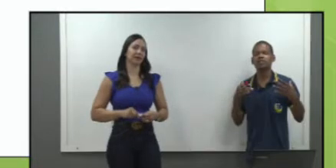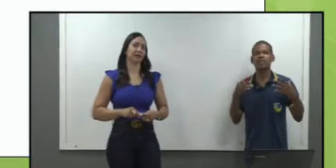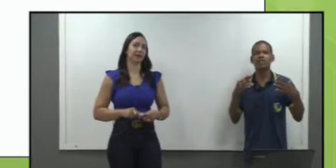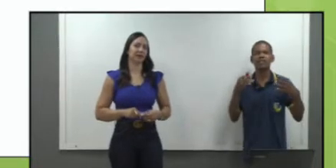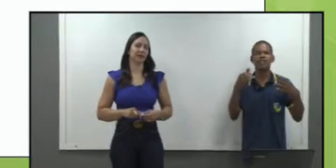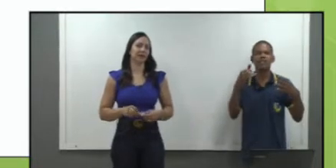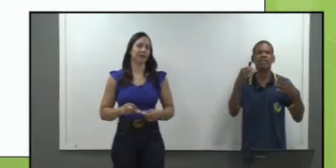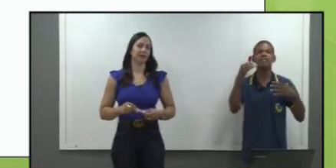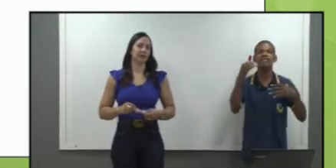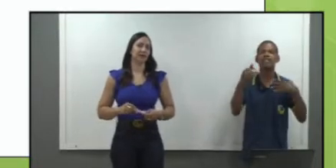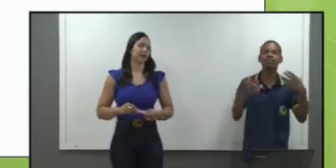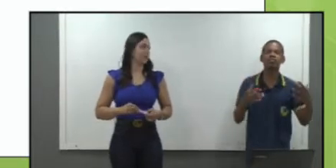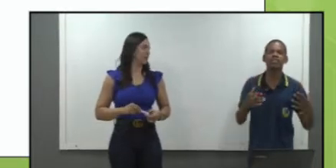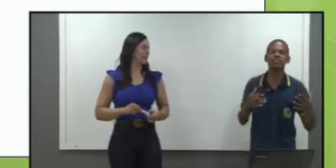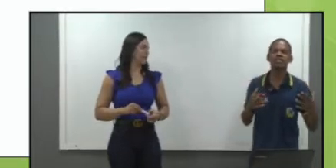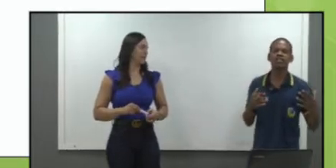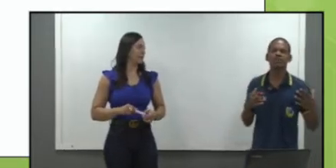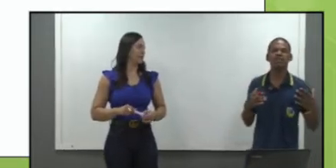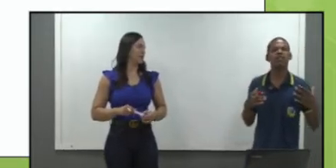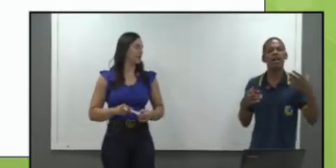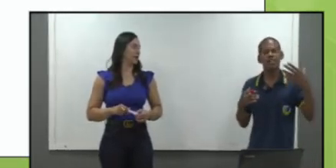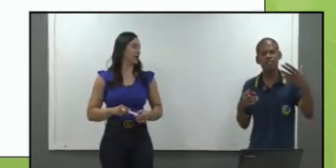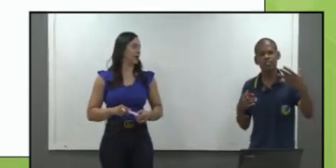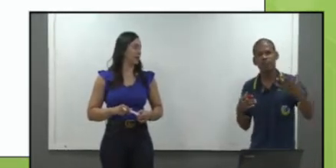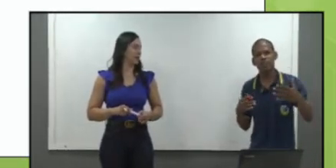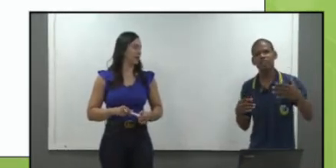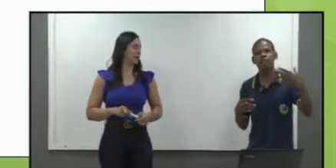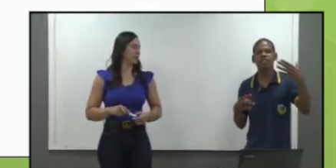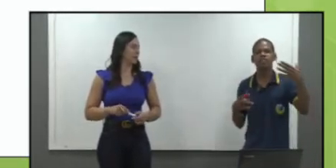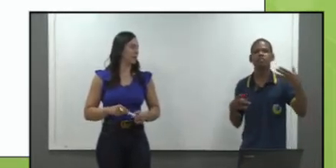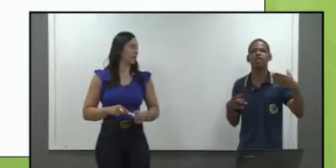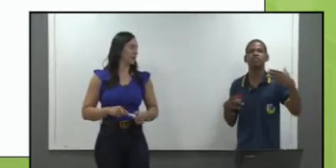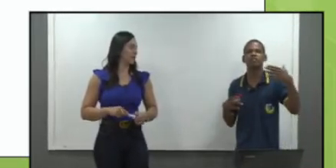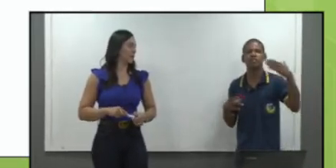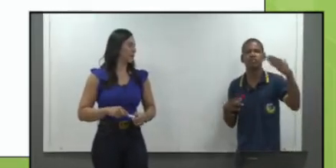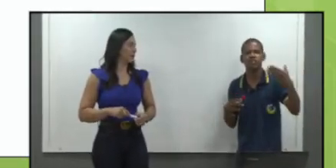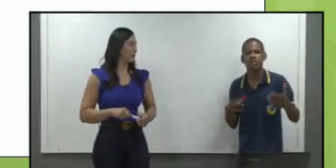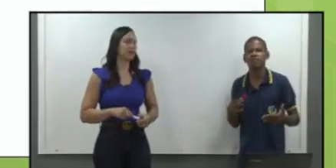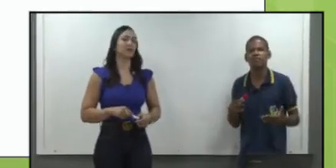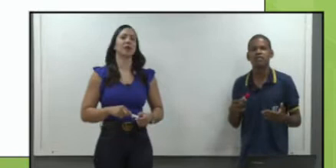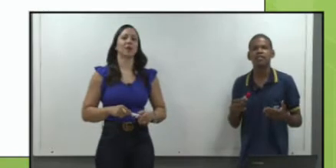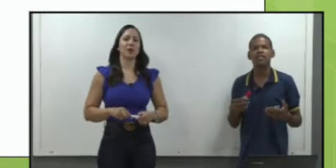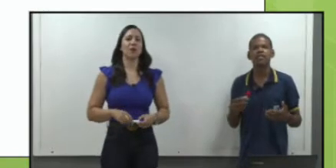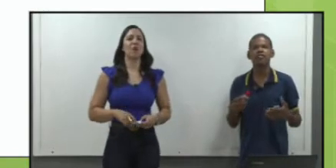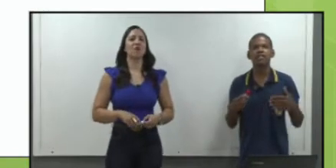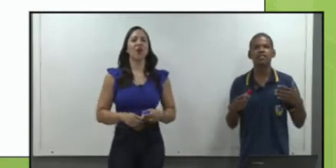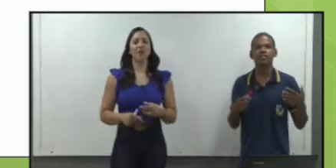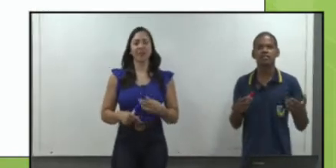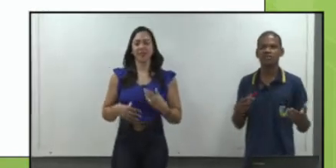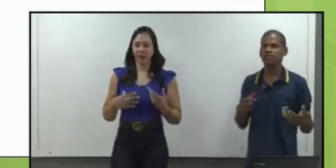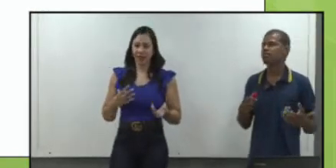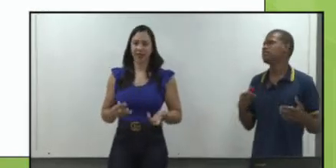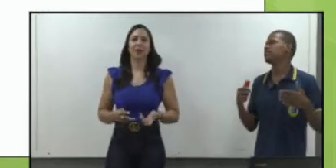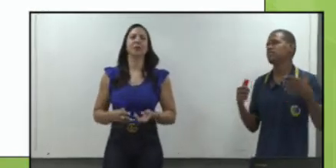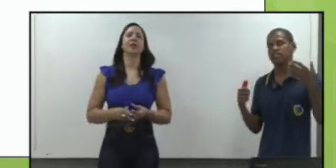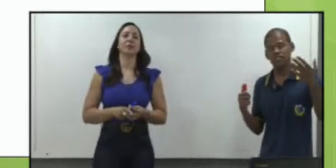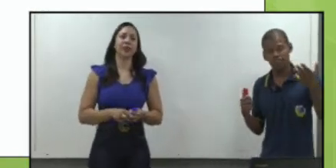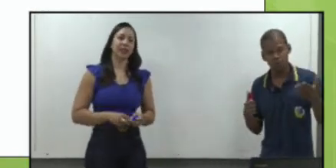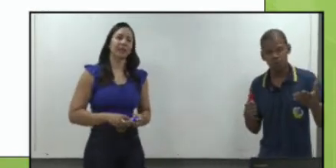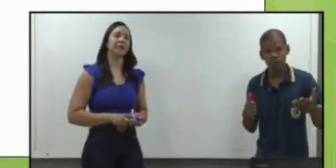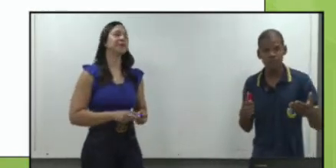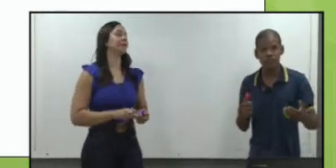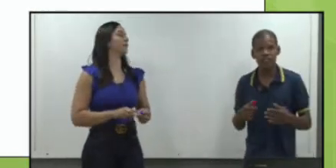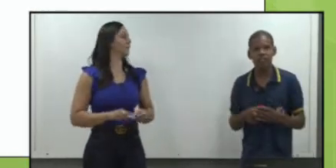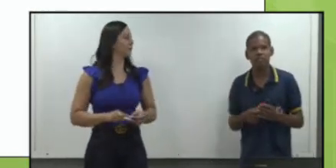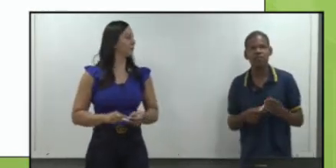é questão de assim é seduzir também. A dança também foi usada também na questão da sedução, né, Como isso na forma de expressão